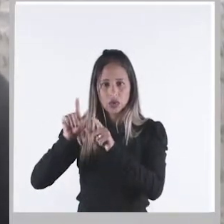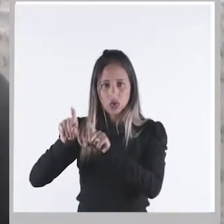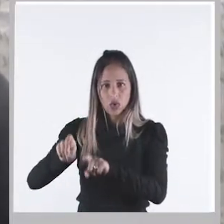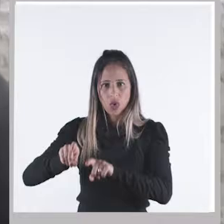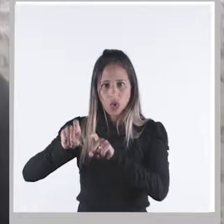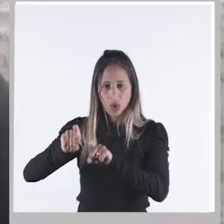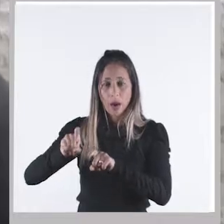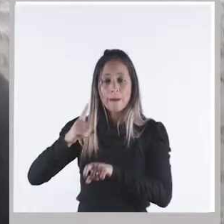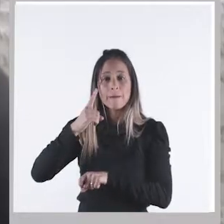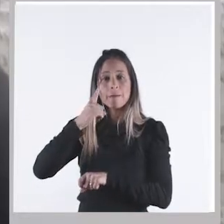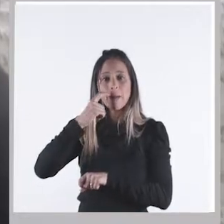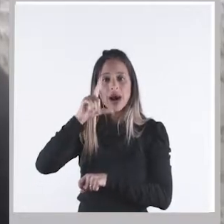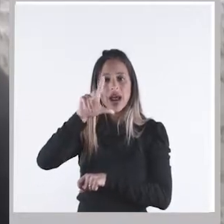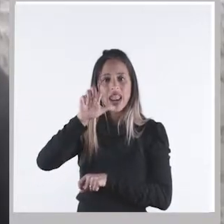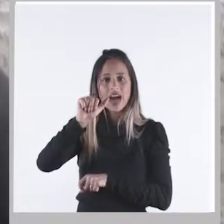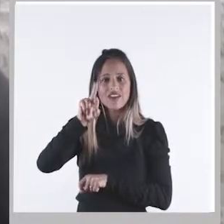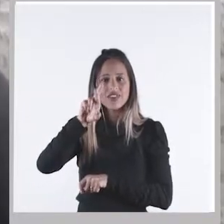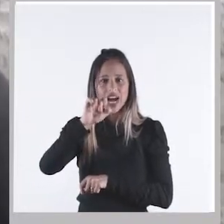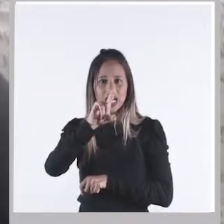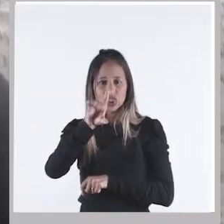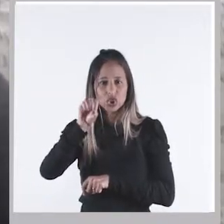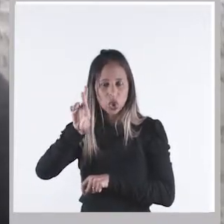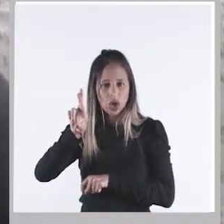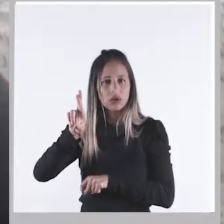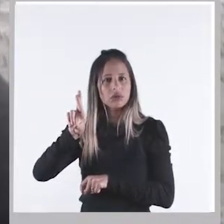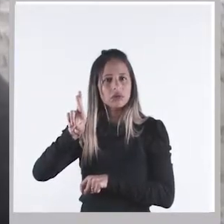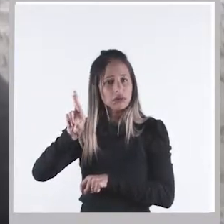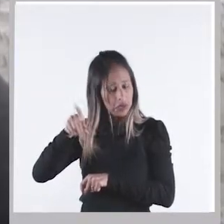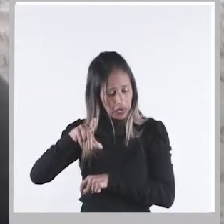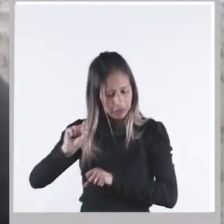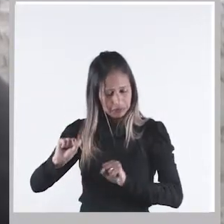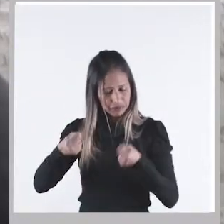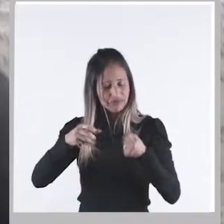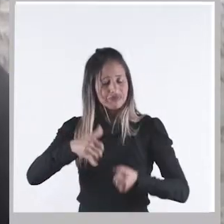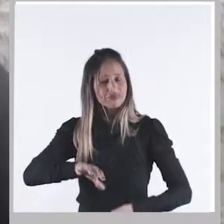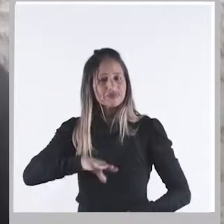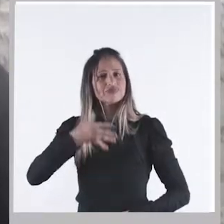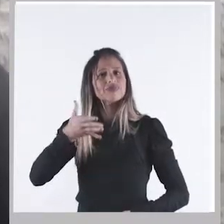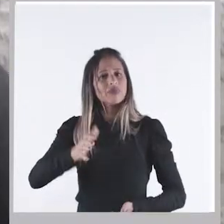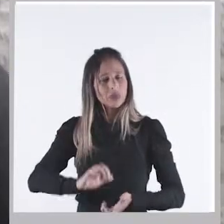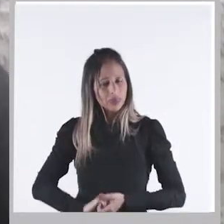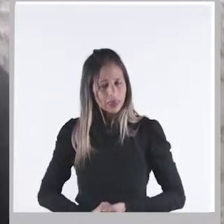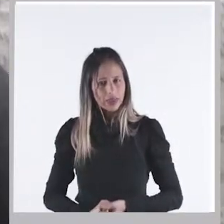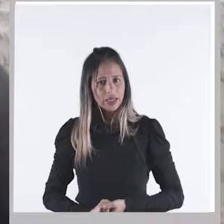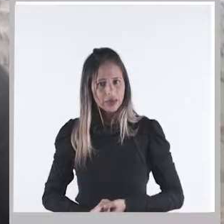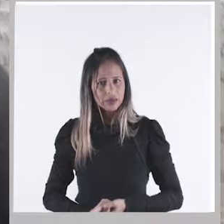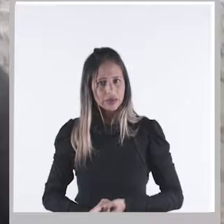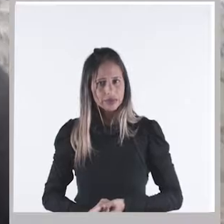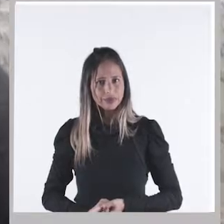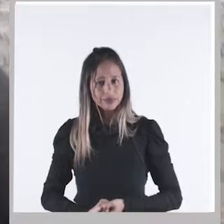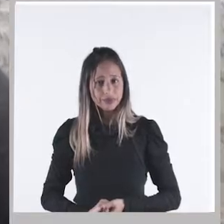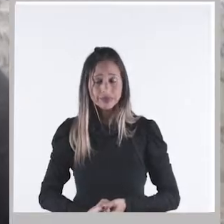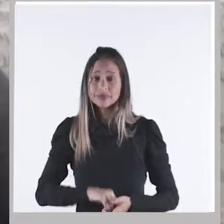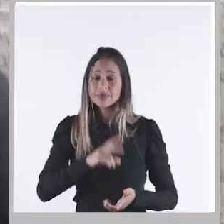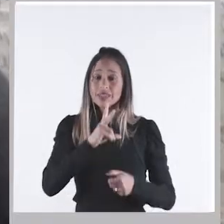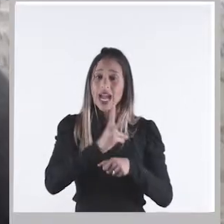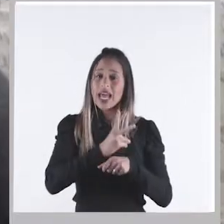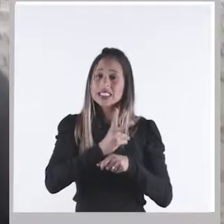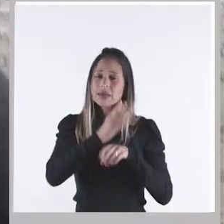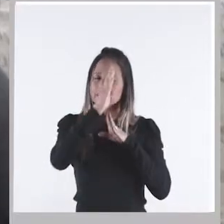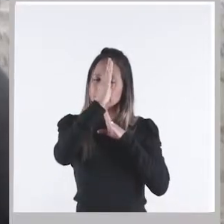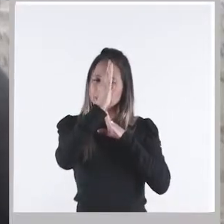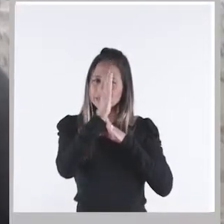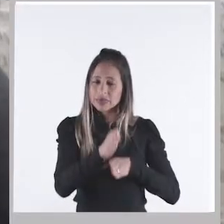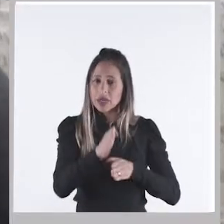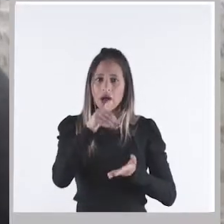era um lavrador, né? Orgulhosamente se definia como um lavrador, né? Então, ela sempre foi essa referência,